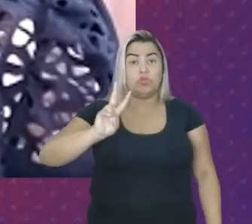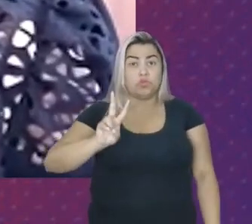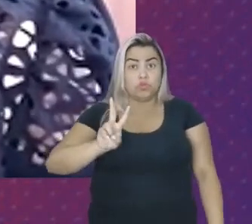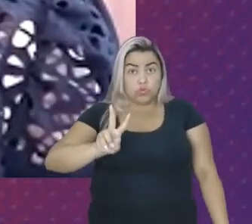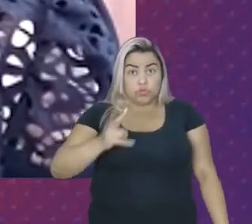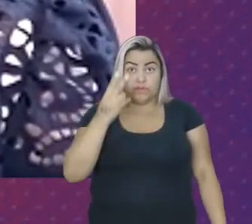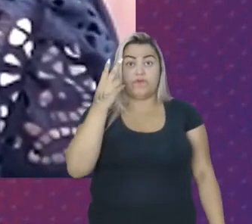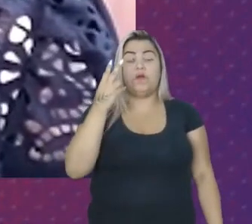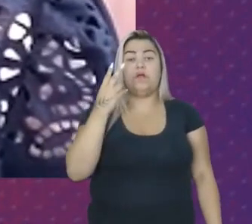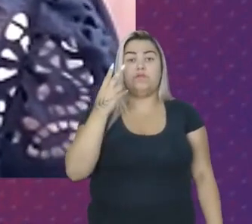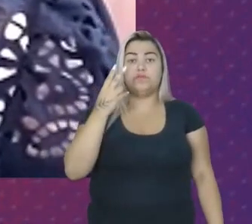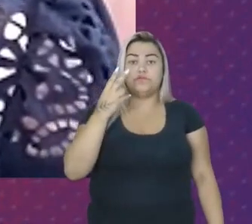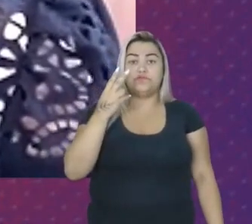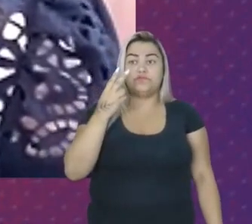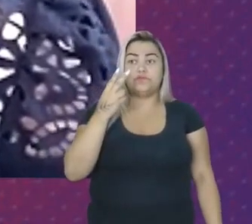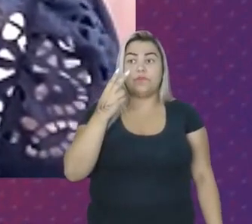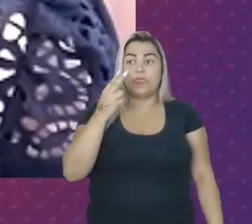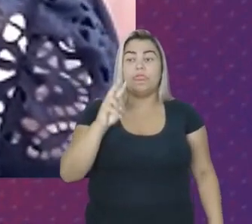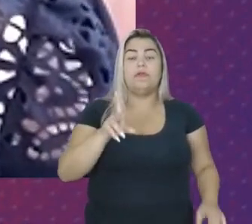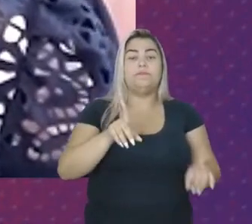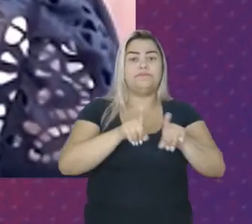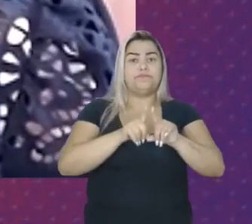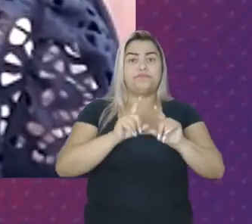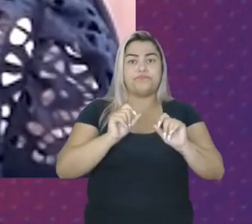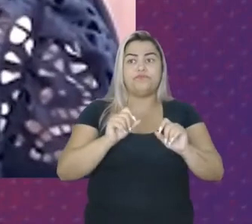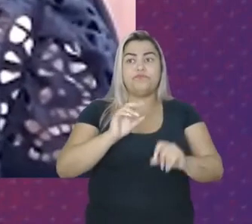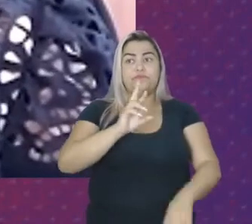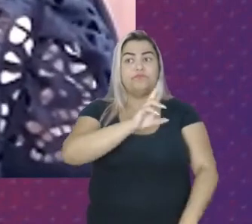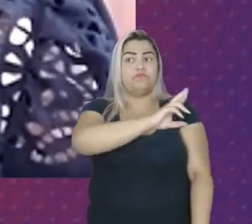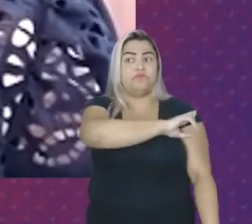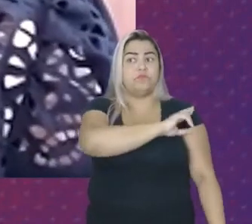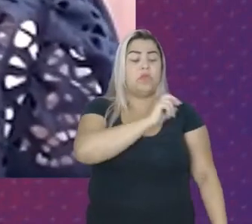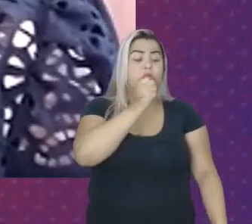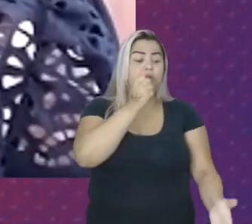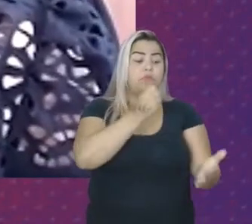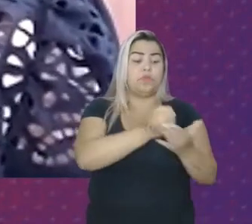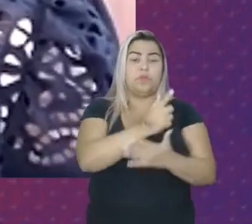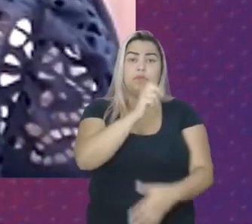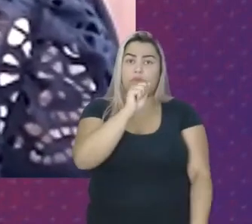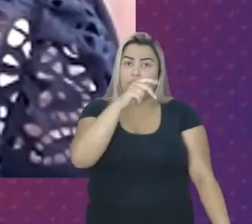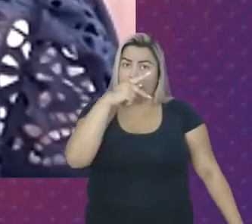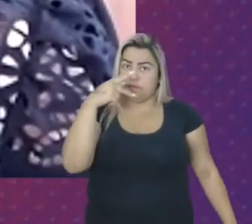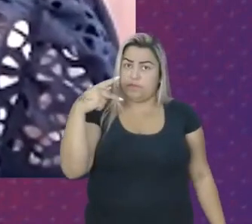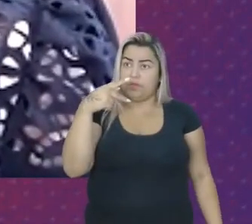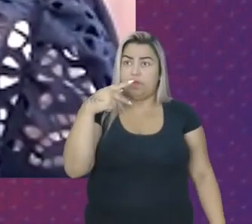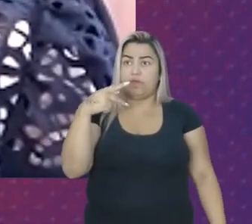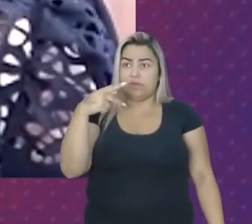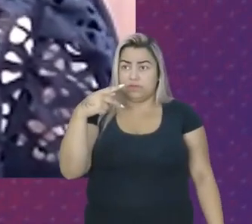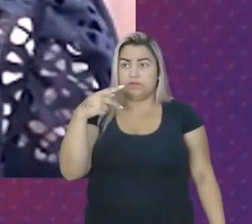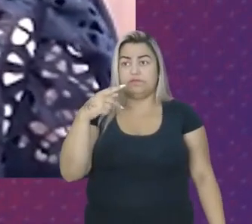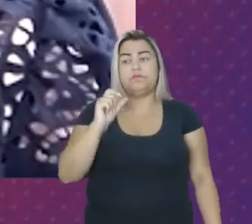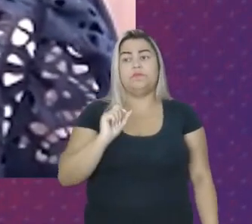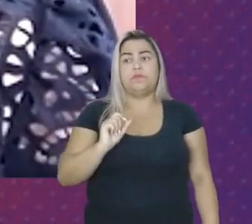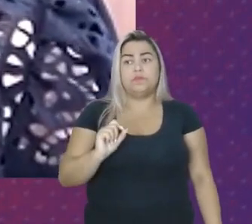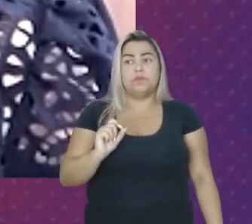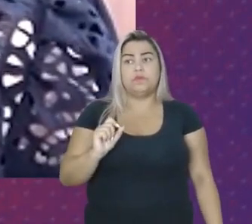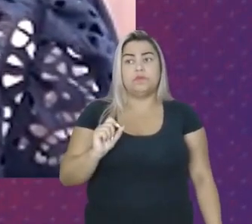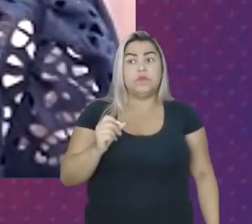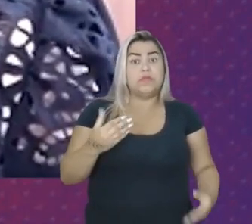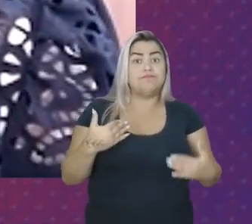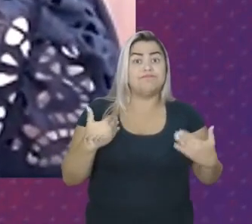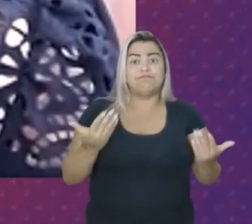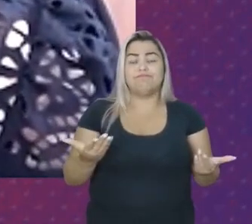Então, em R$100, a empregada doméstica tem que pagar para o aplicativo R$40.